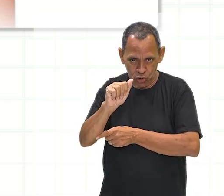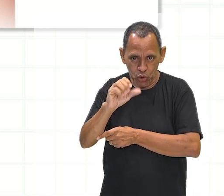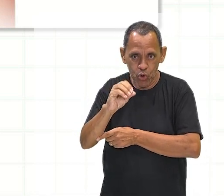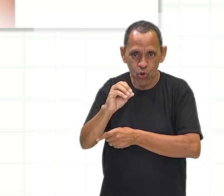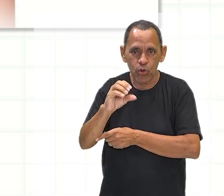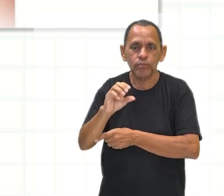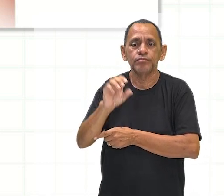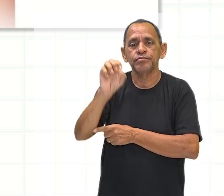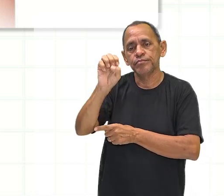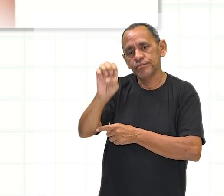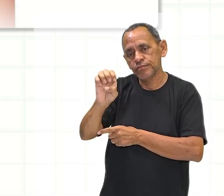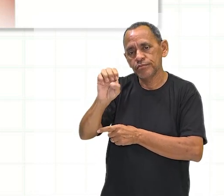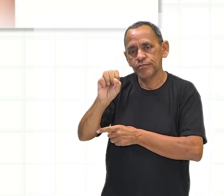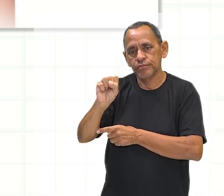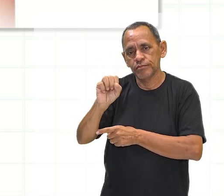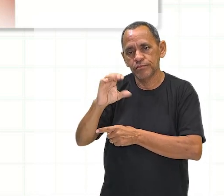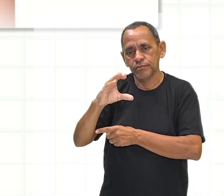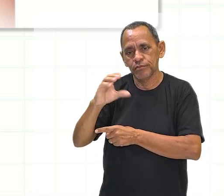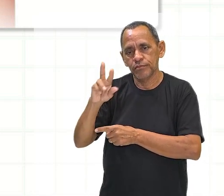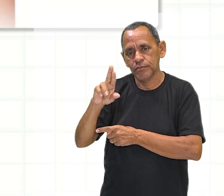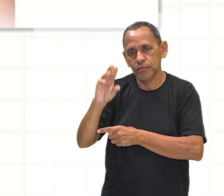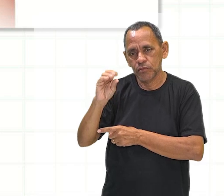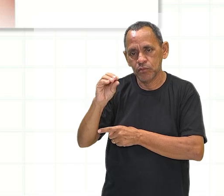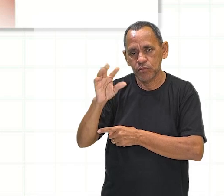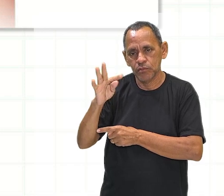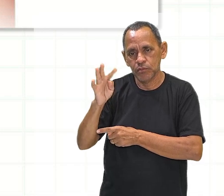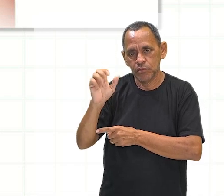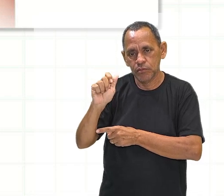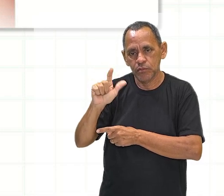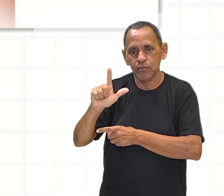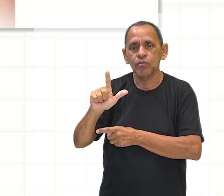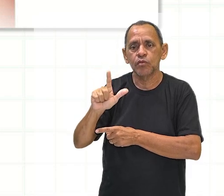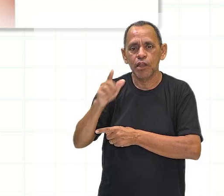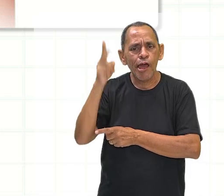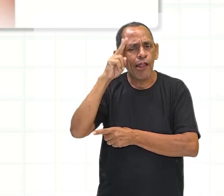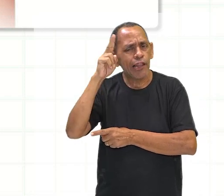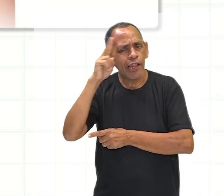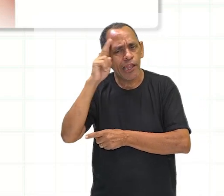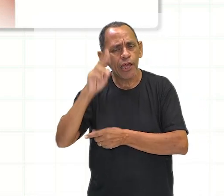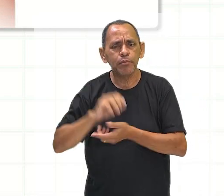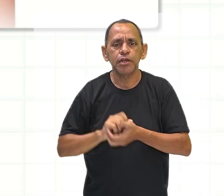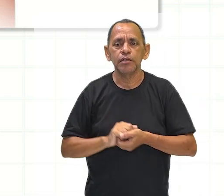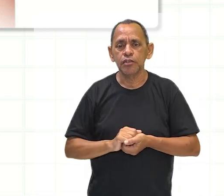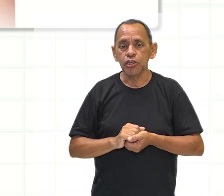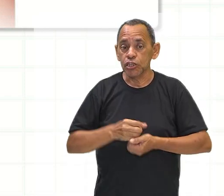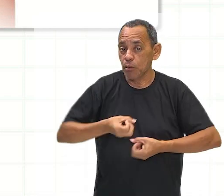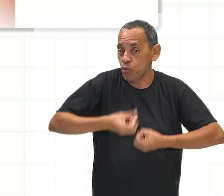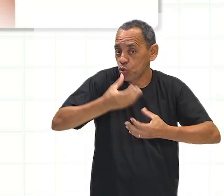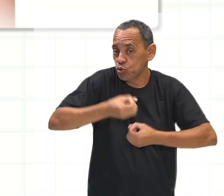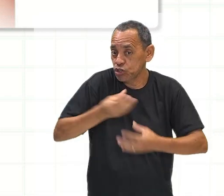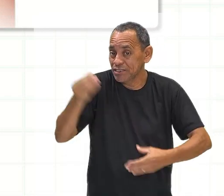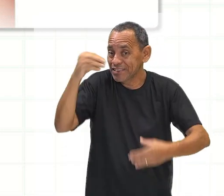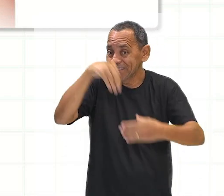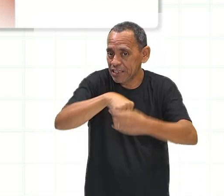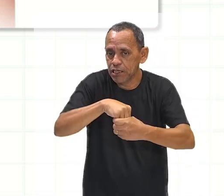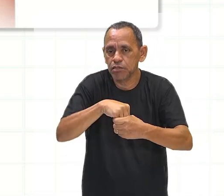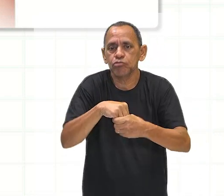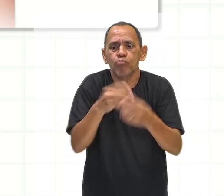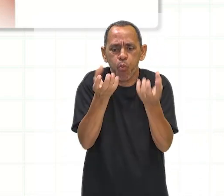né, de uma espécie ali de uma bolsa, que é justamente o saco escrotal. Então, olha aí. Os testículos estão dentro do